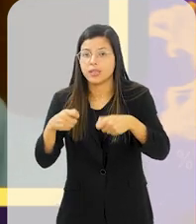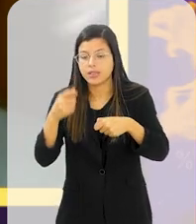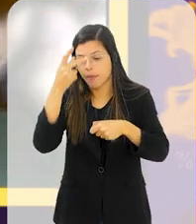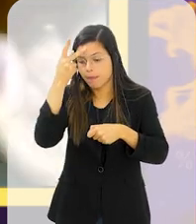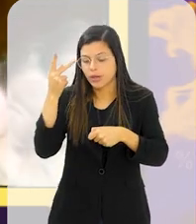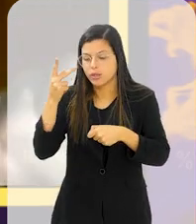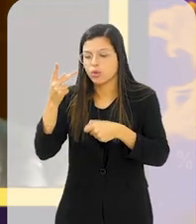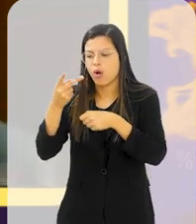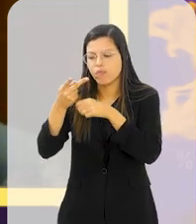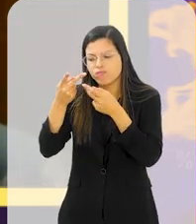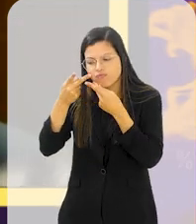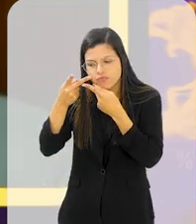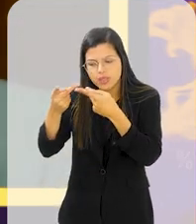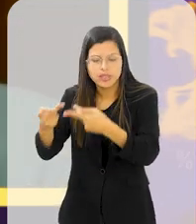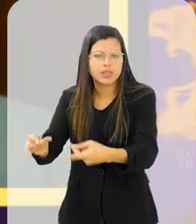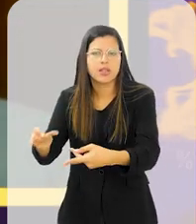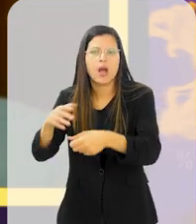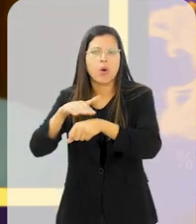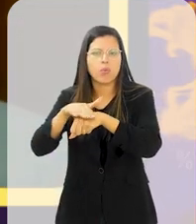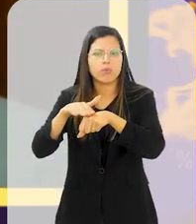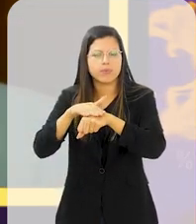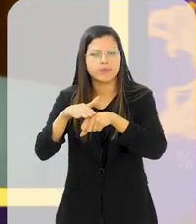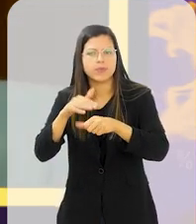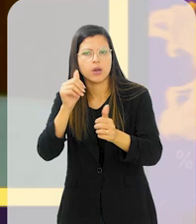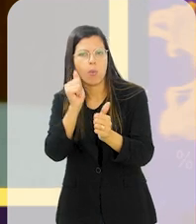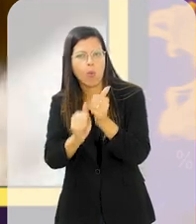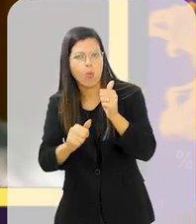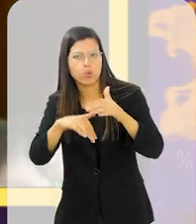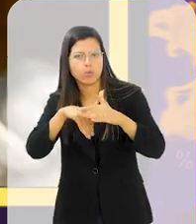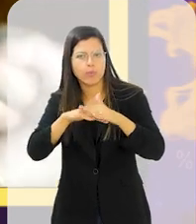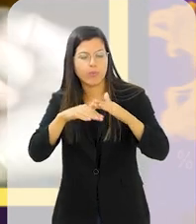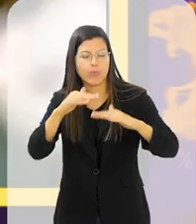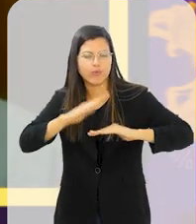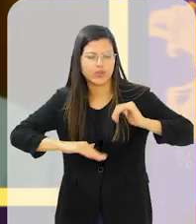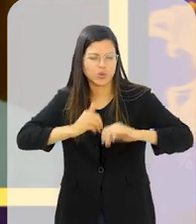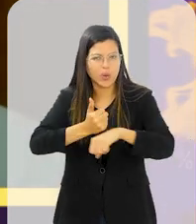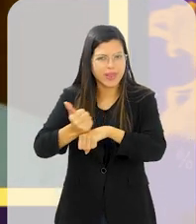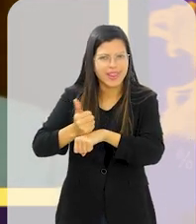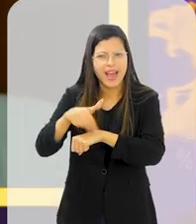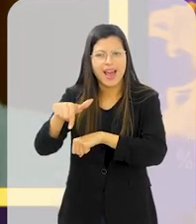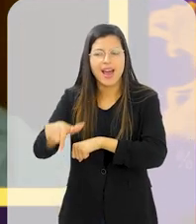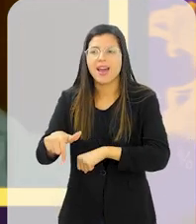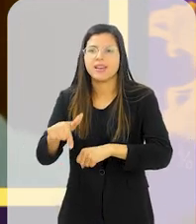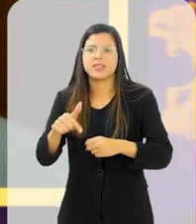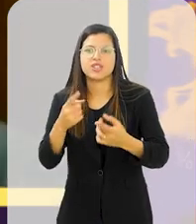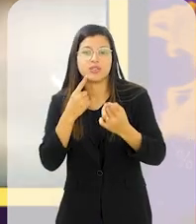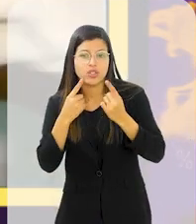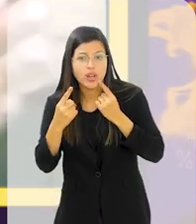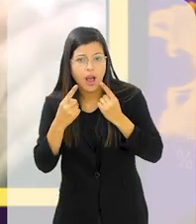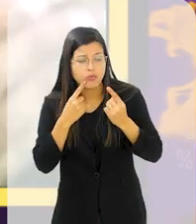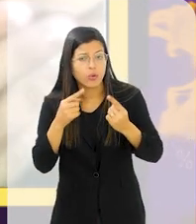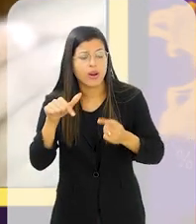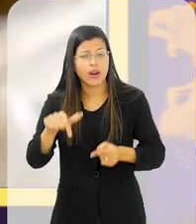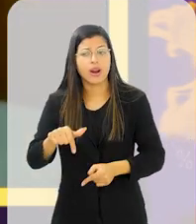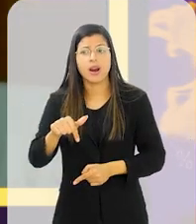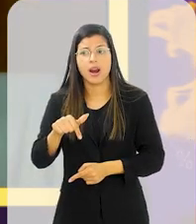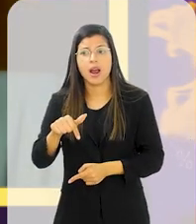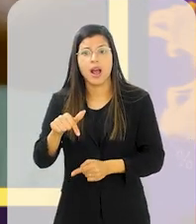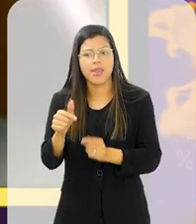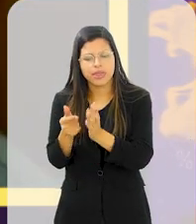instalações de onde aquela seleção trabalha, conversar com os jogadores que jogam naquela seleção, dialogar no mercado, pegar